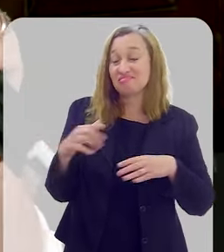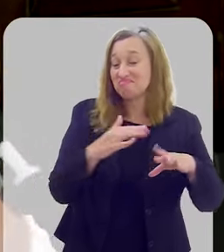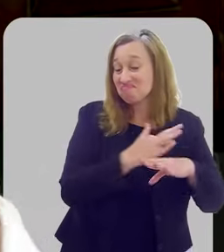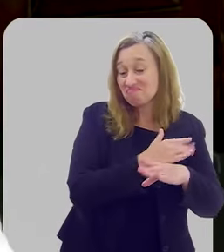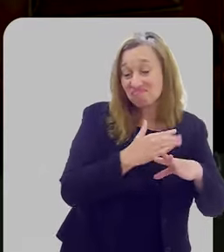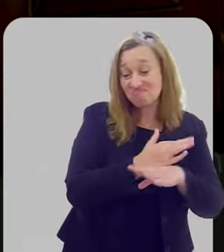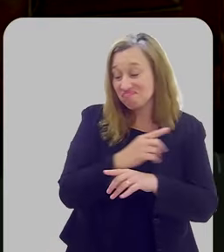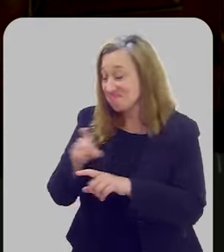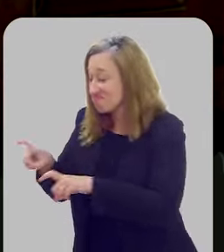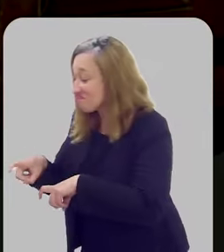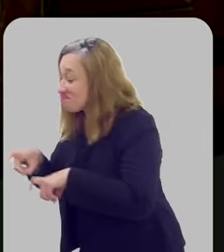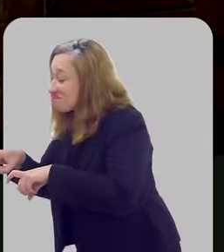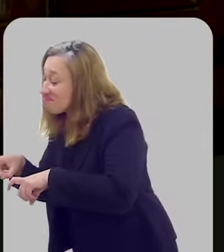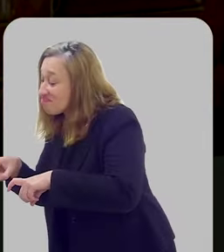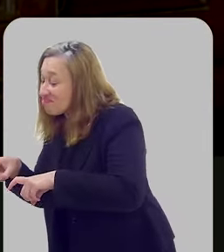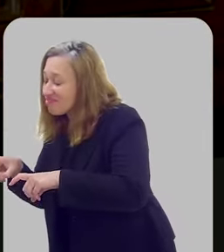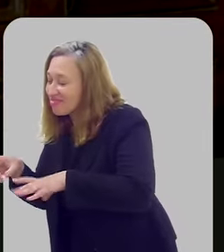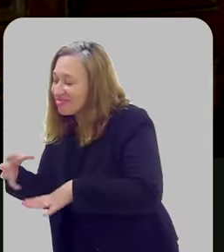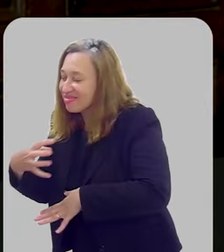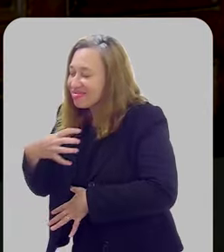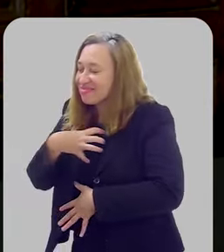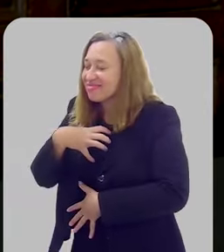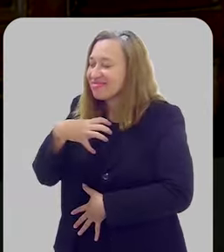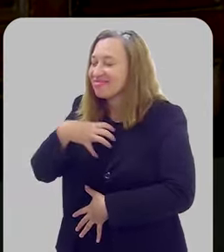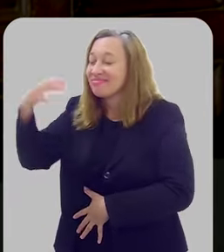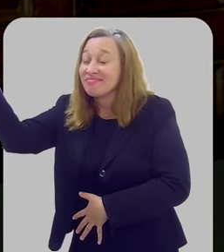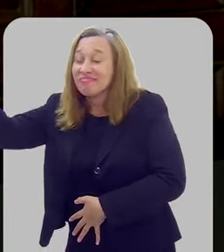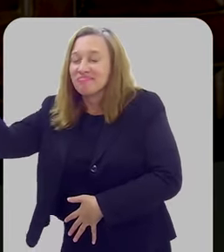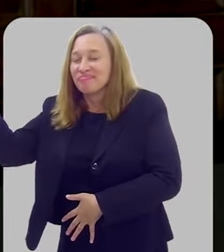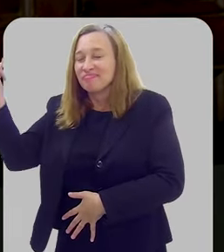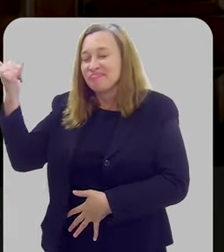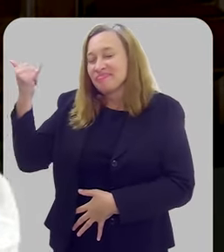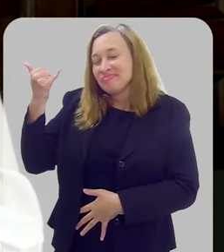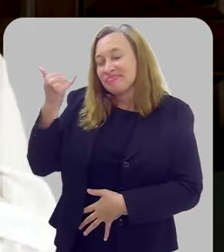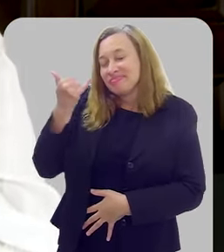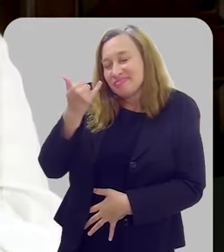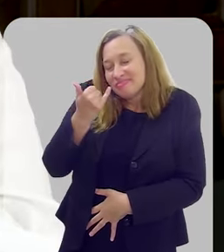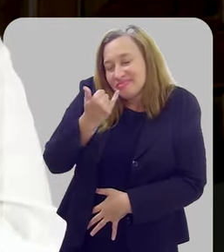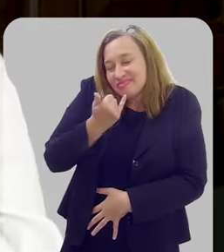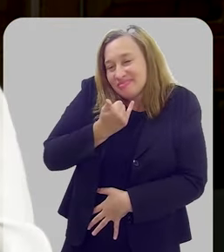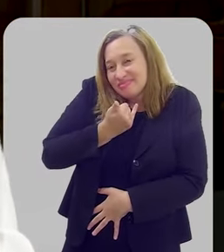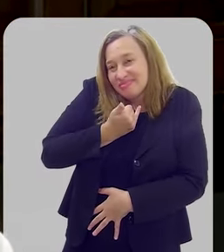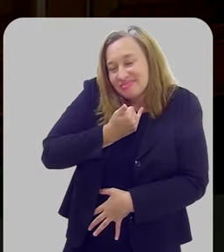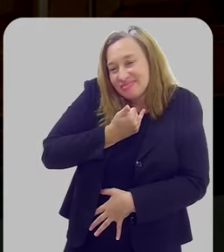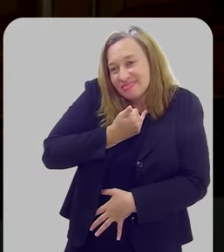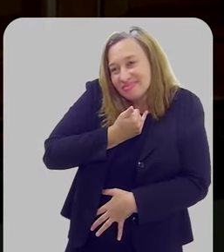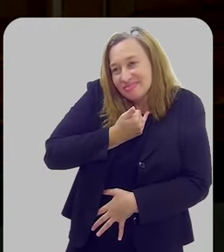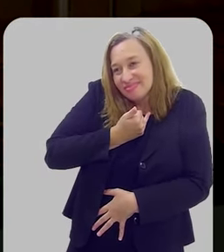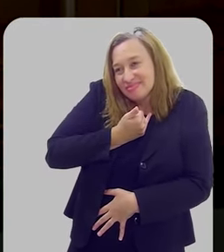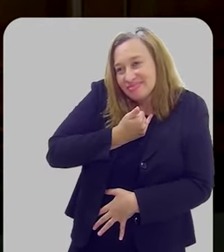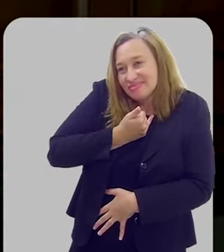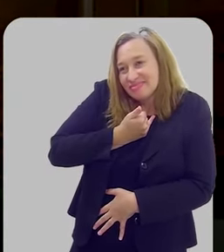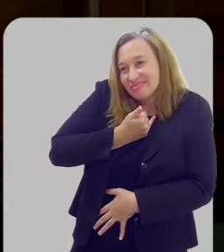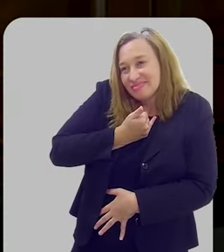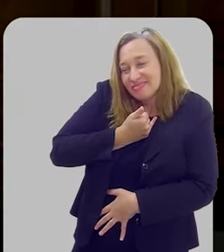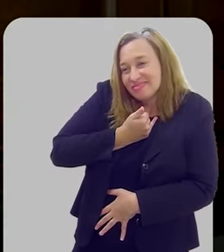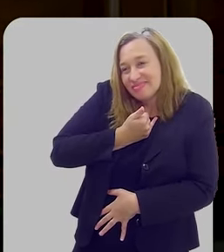lugar no campo na cidade ouço Claro a sua